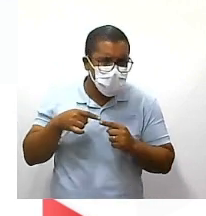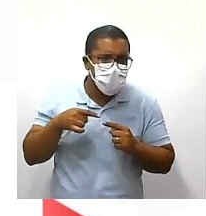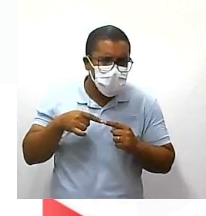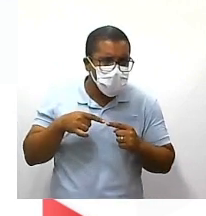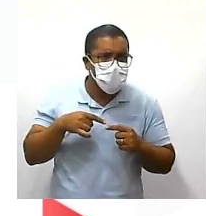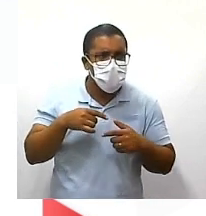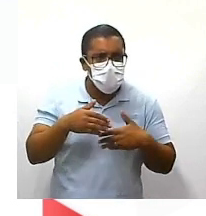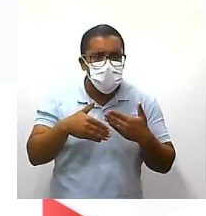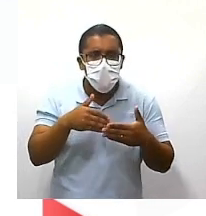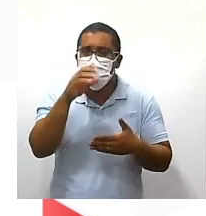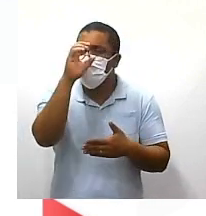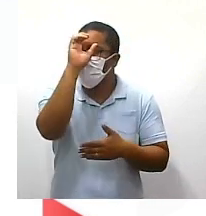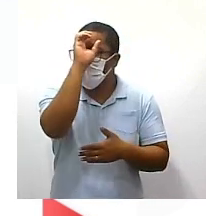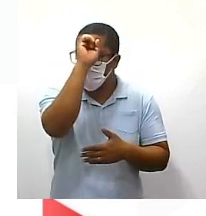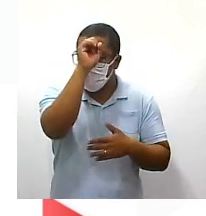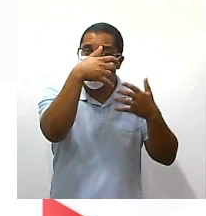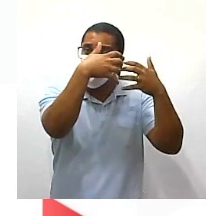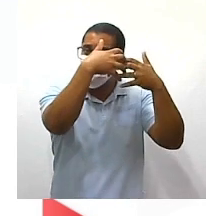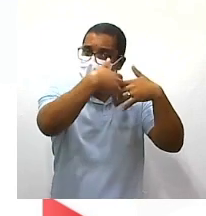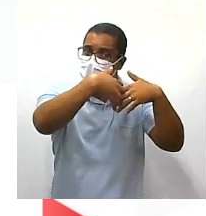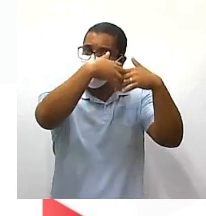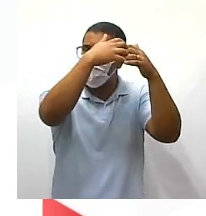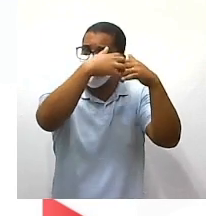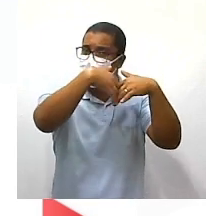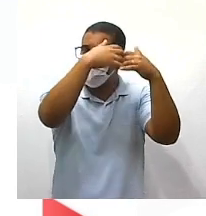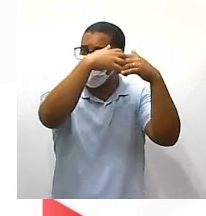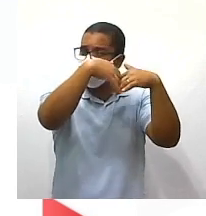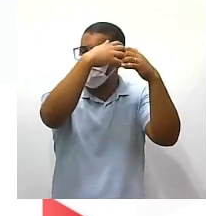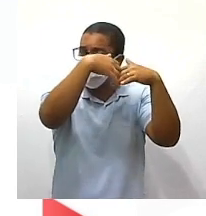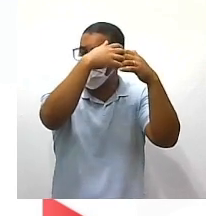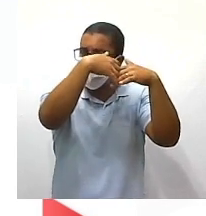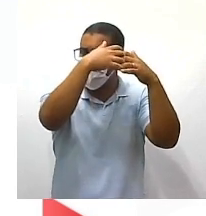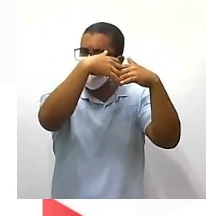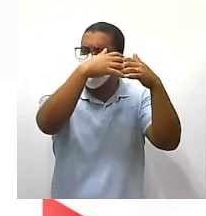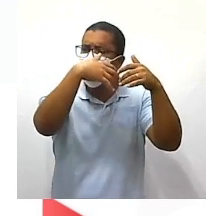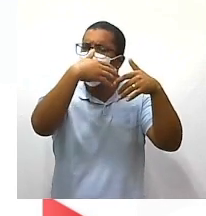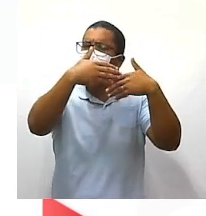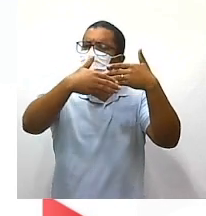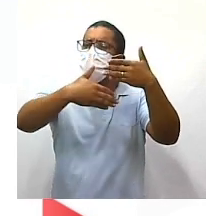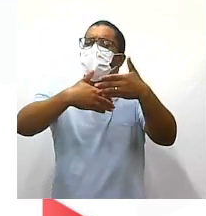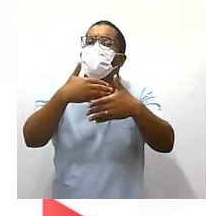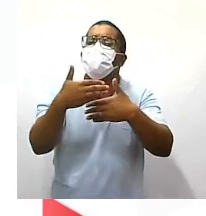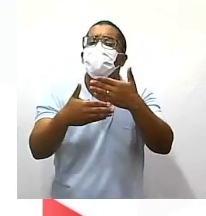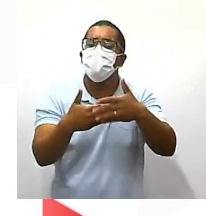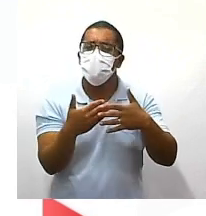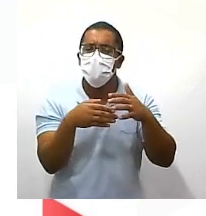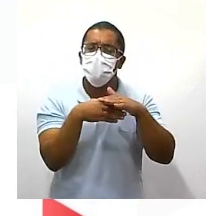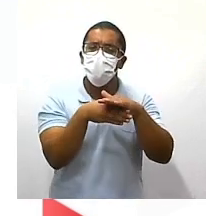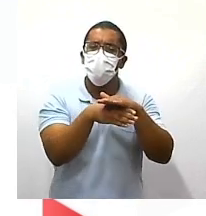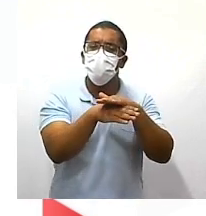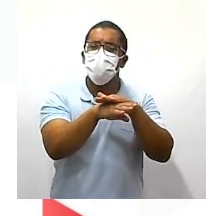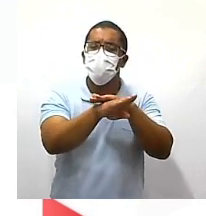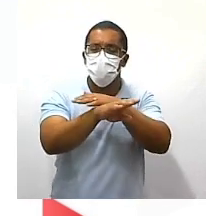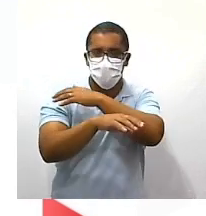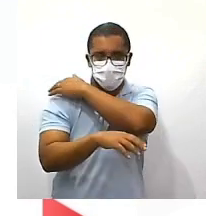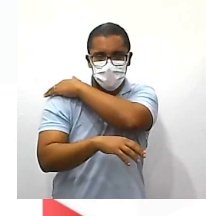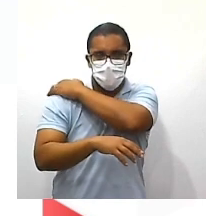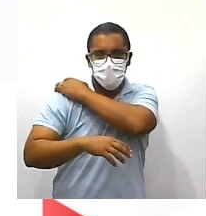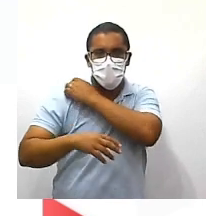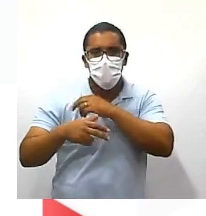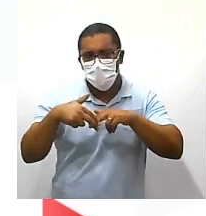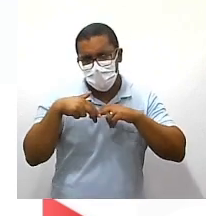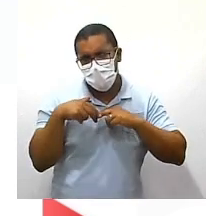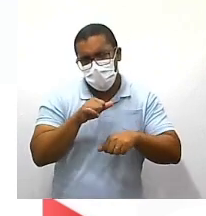de aprendizagem do cérebro, que aos poucos o cérebro ele vai se acostumar com as mudanças